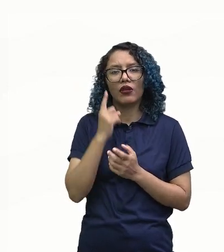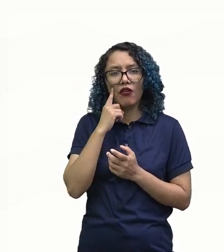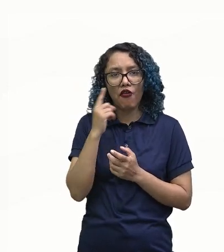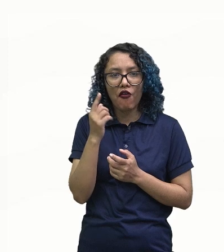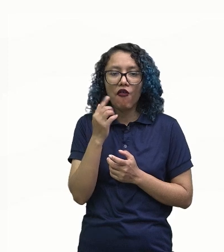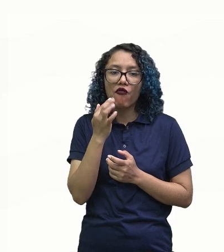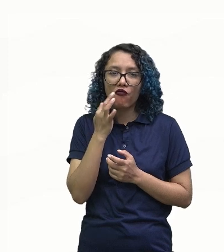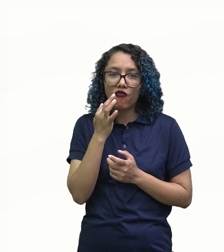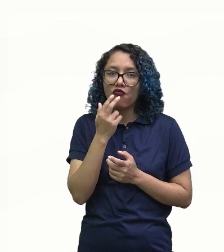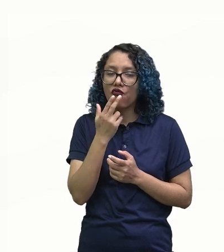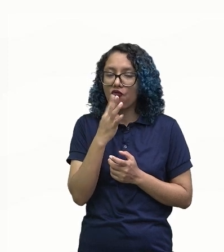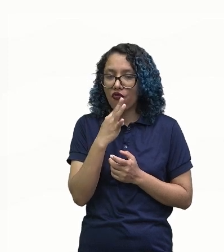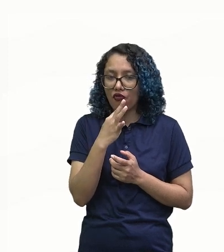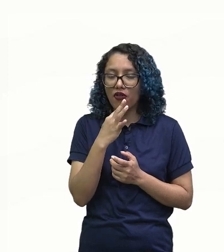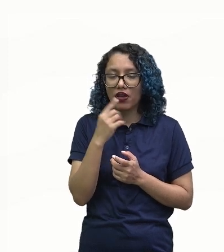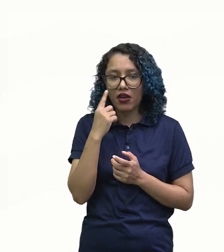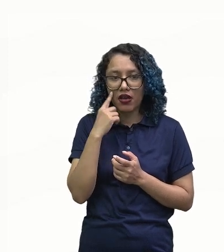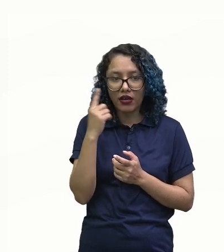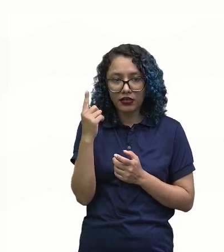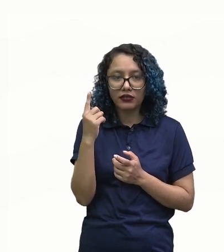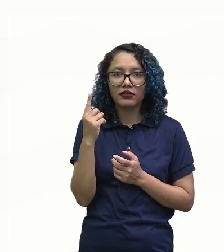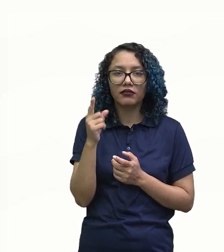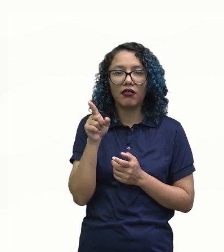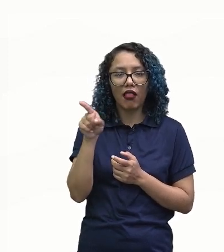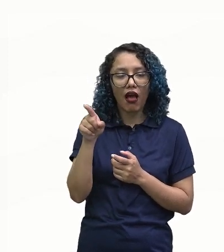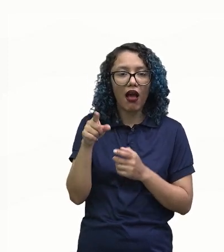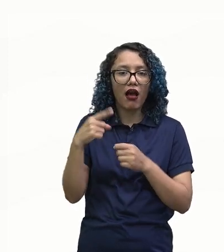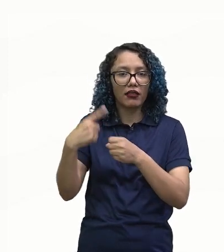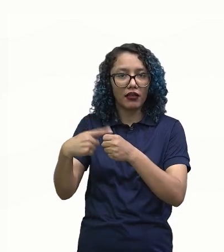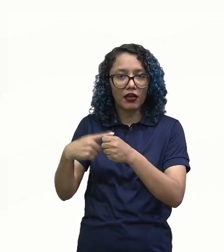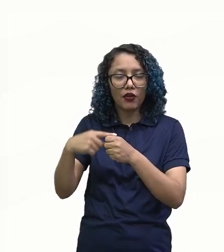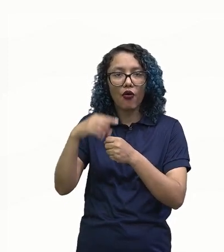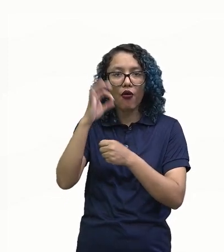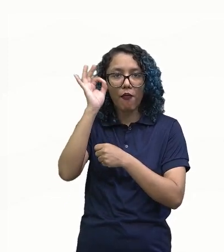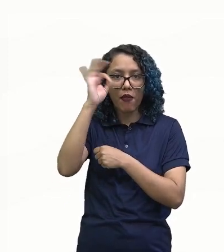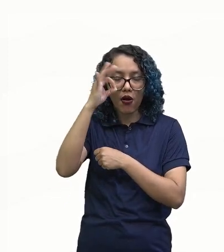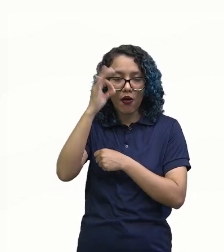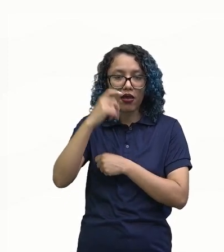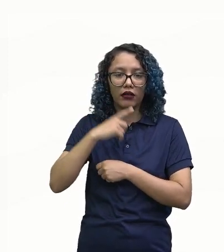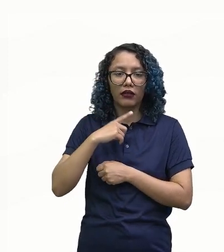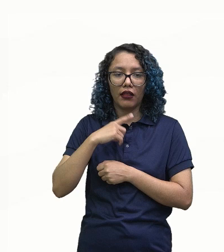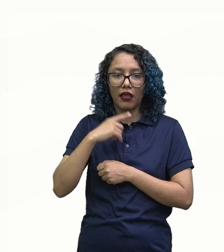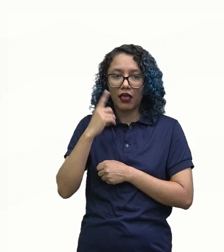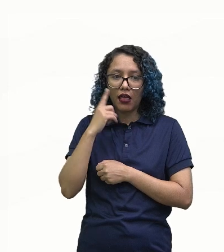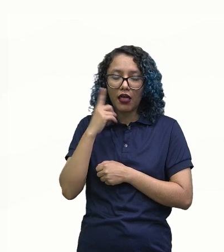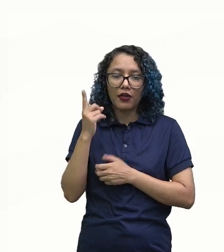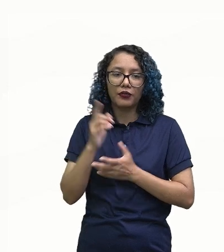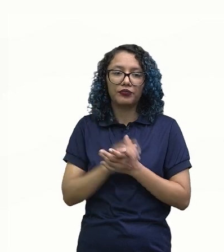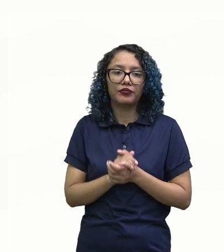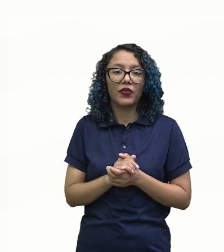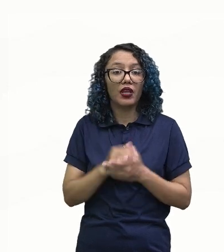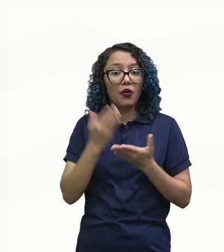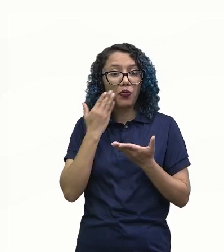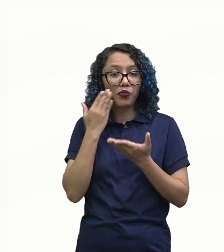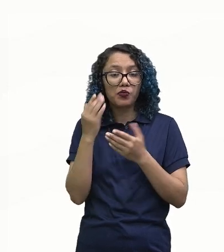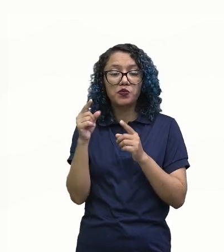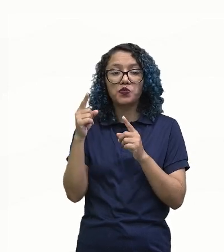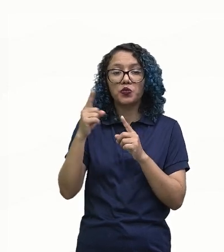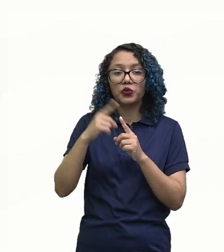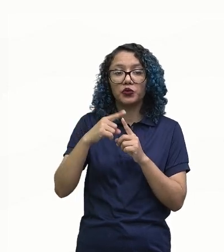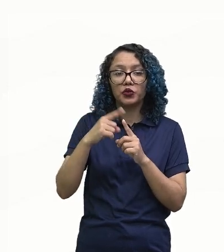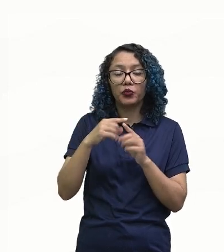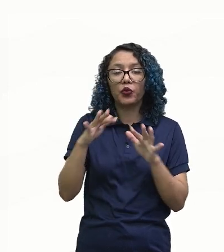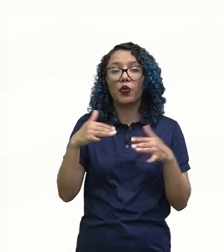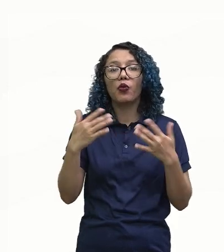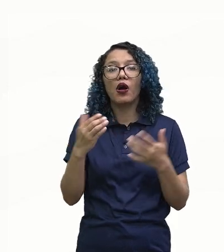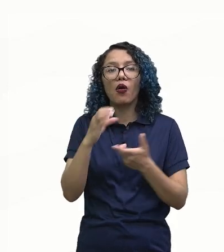grande produtor desse fruto. Então, nós vamos ter uma oxítona. Por quê?